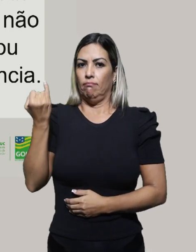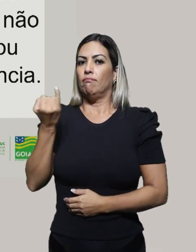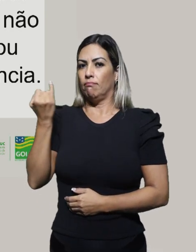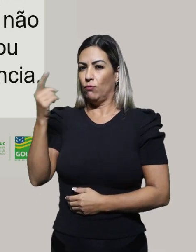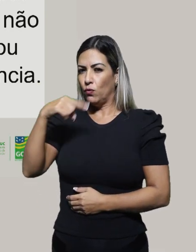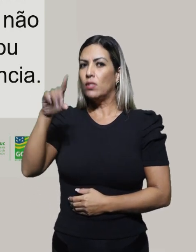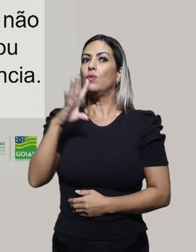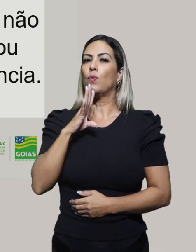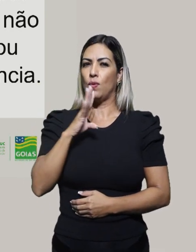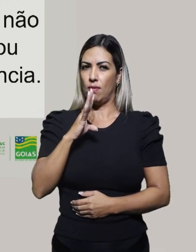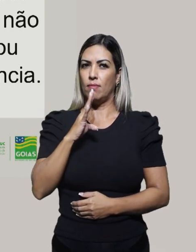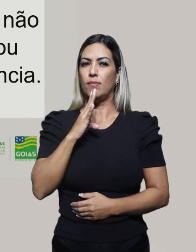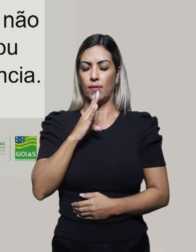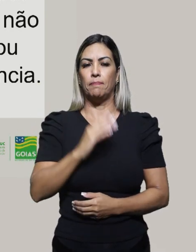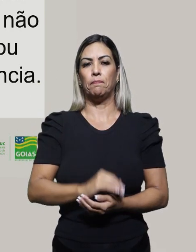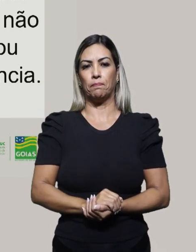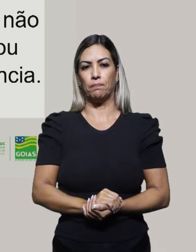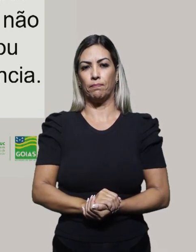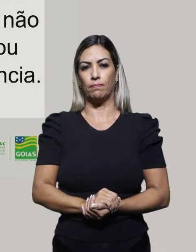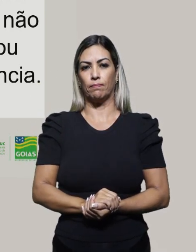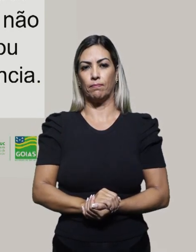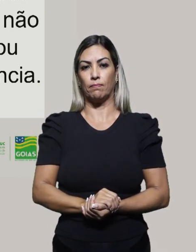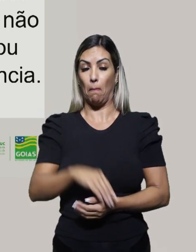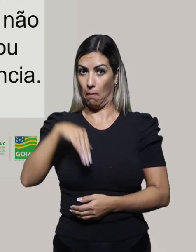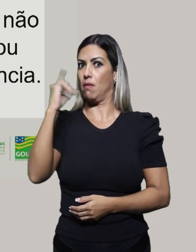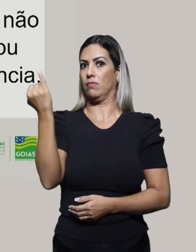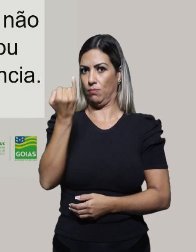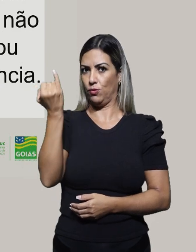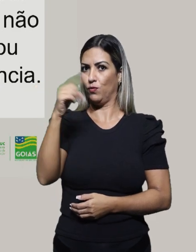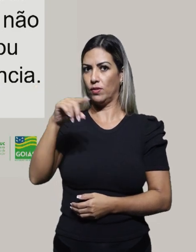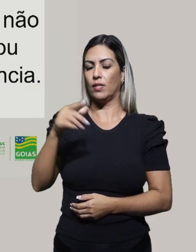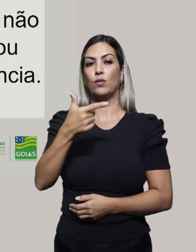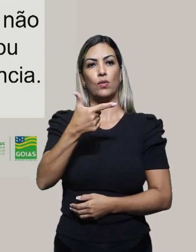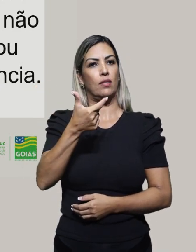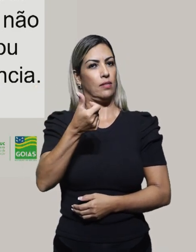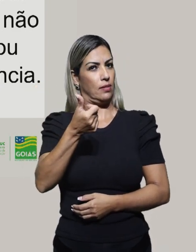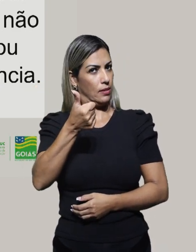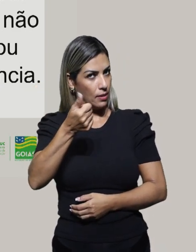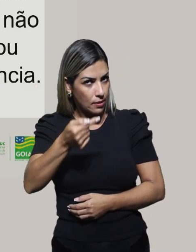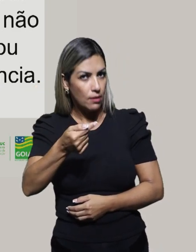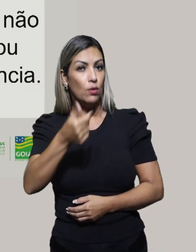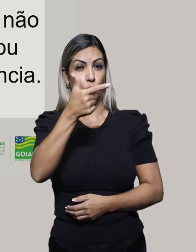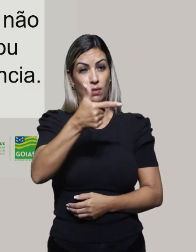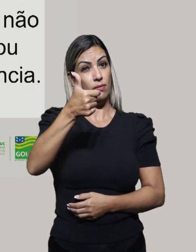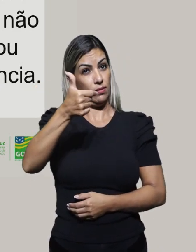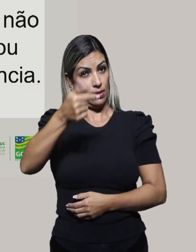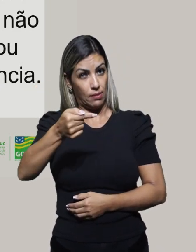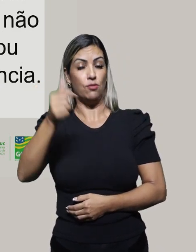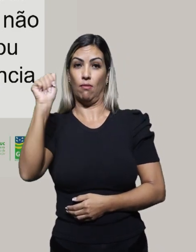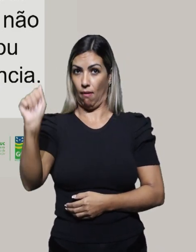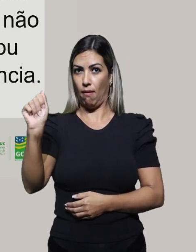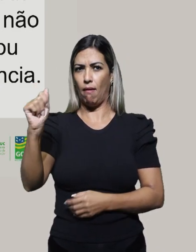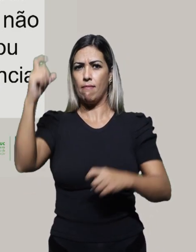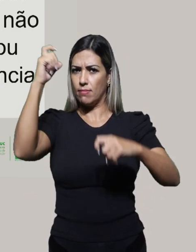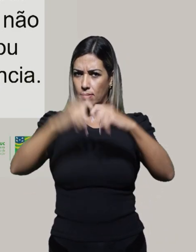muito importante para que vocês conheçam, um dos mais importantes, 217A, o